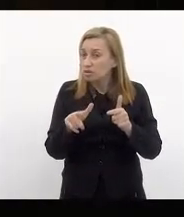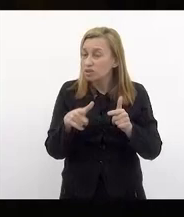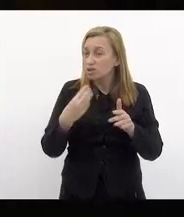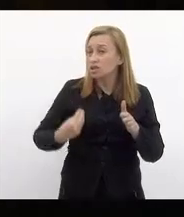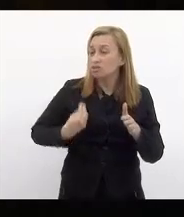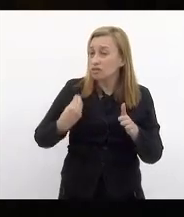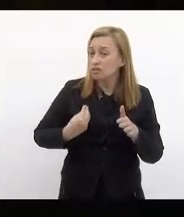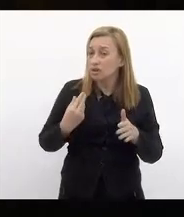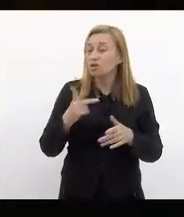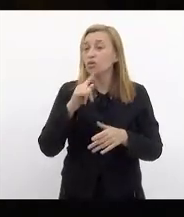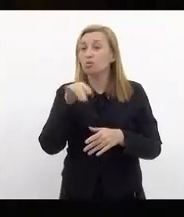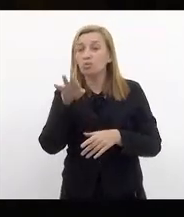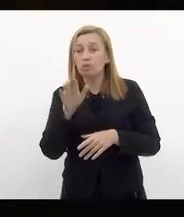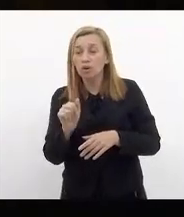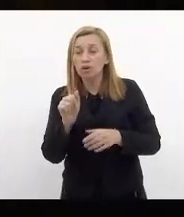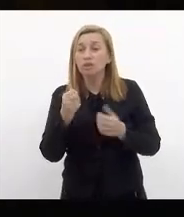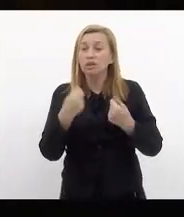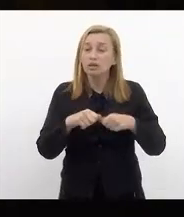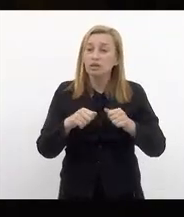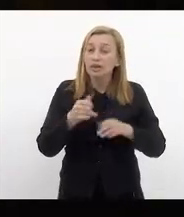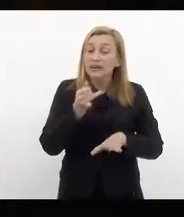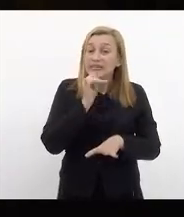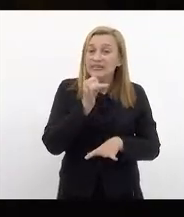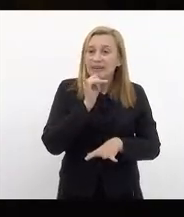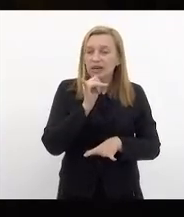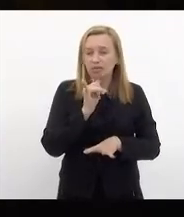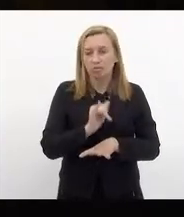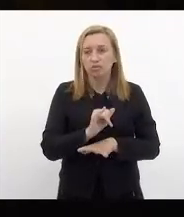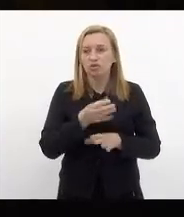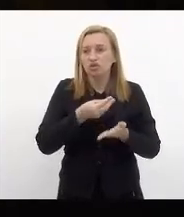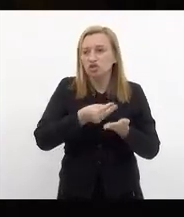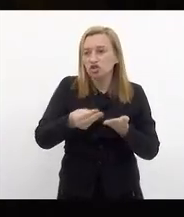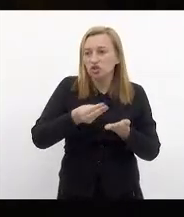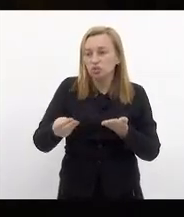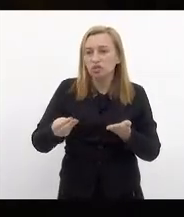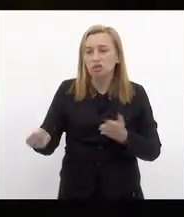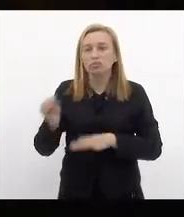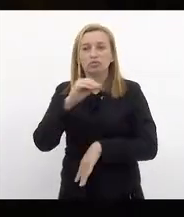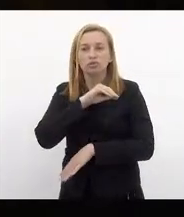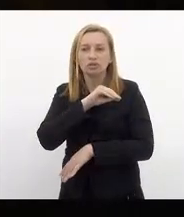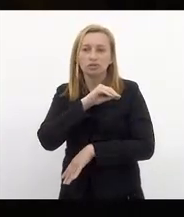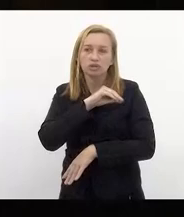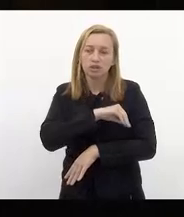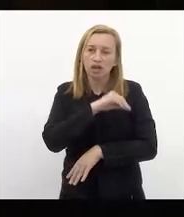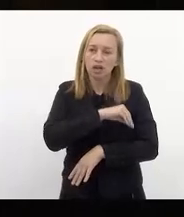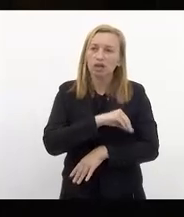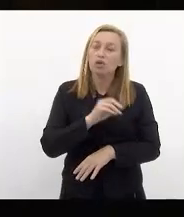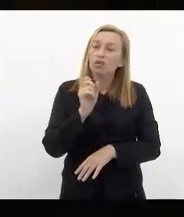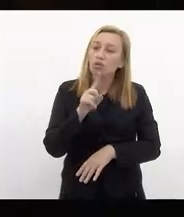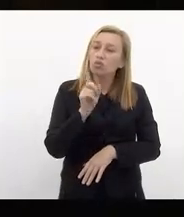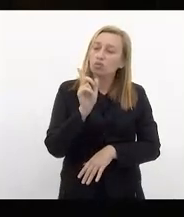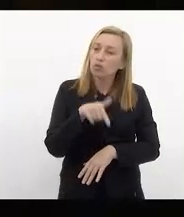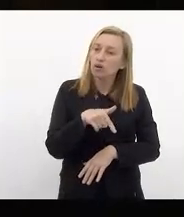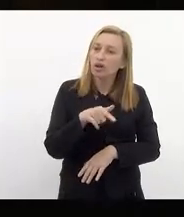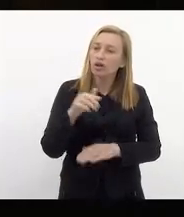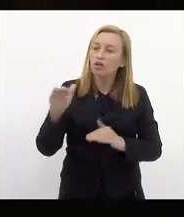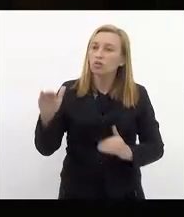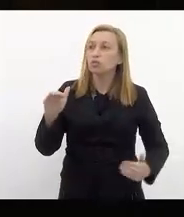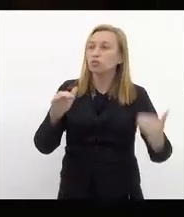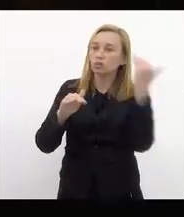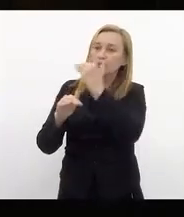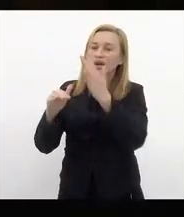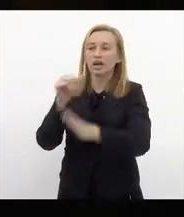programa que deveria ser de exemplo de distribuição de renda, como é o Supera